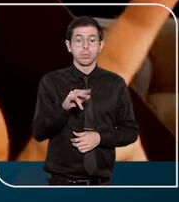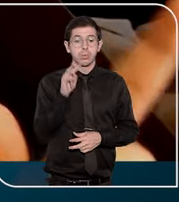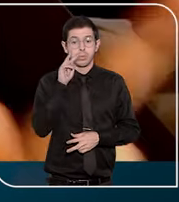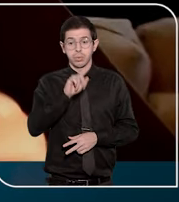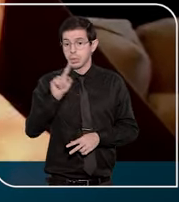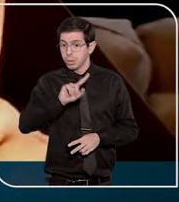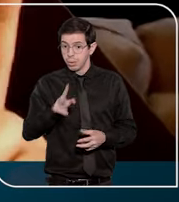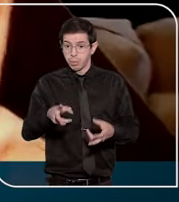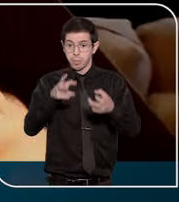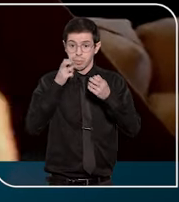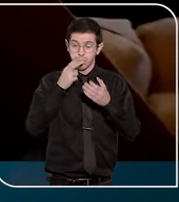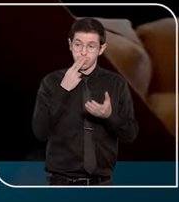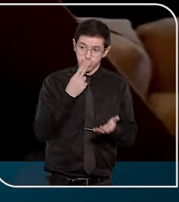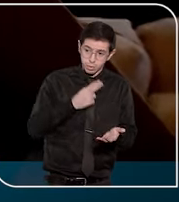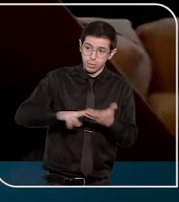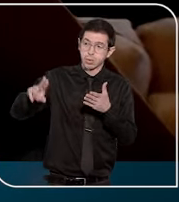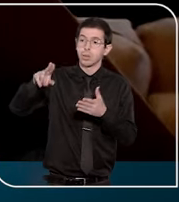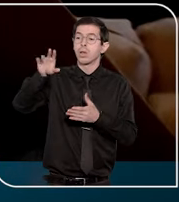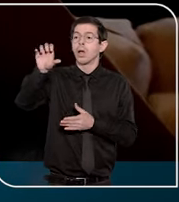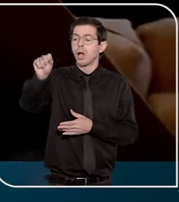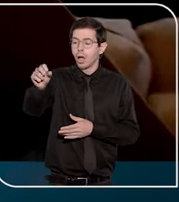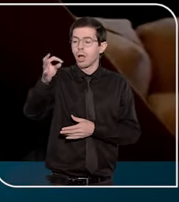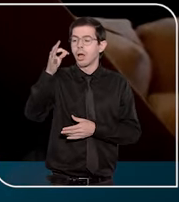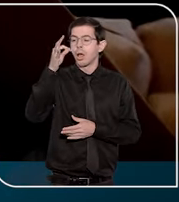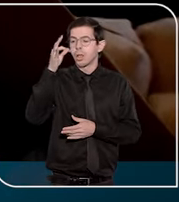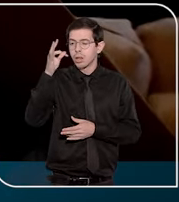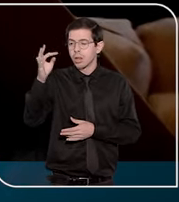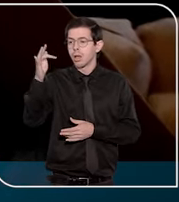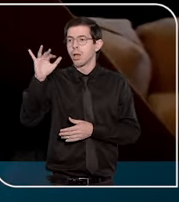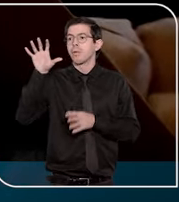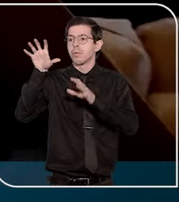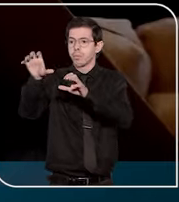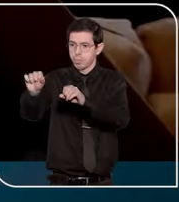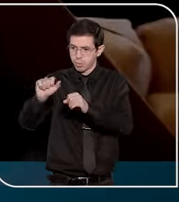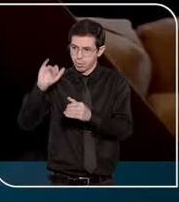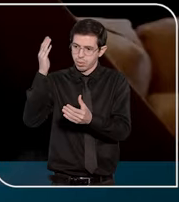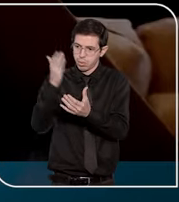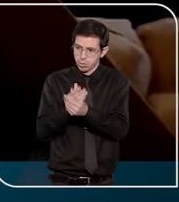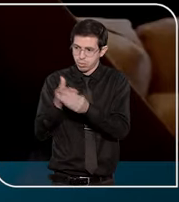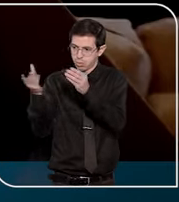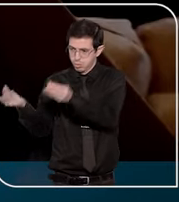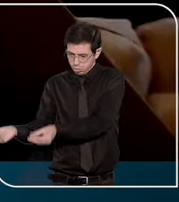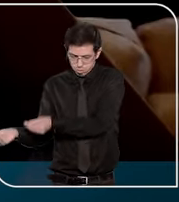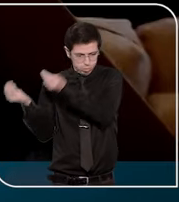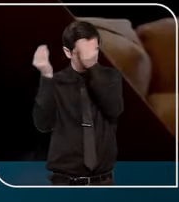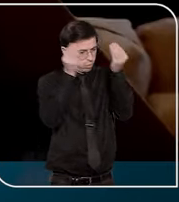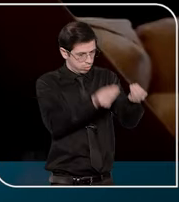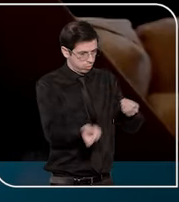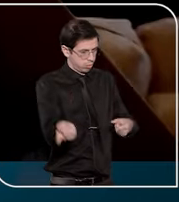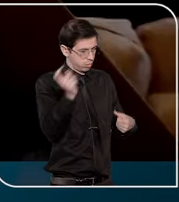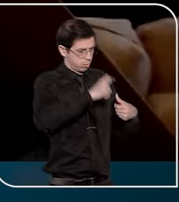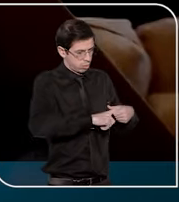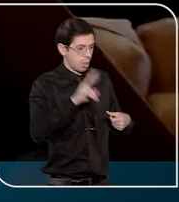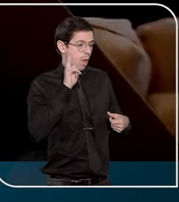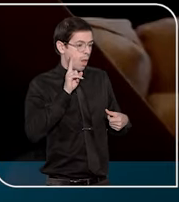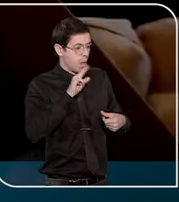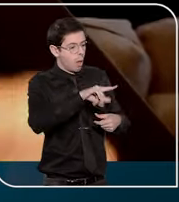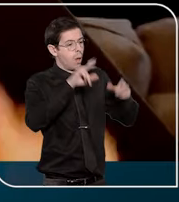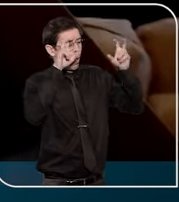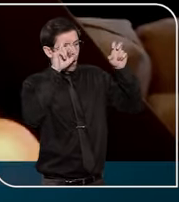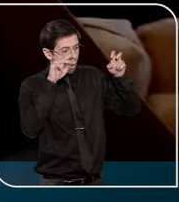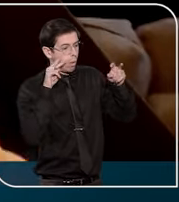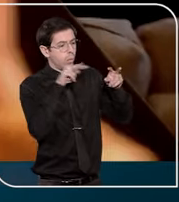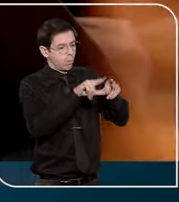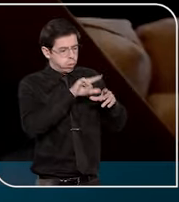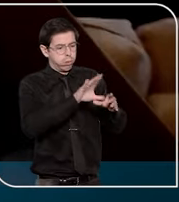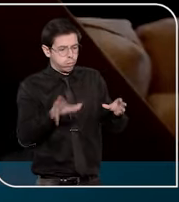isso e mandar, vai chegar no Supremo, o Supremo vai devolver e vai falar assim: então, lembra da negativa de segmento do tema tal? Pois é, aplique.